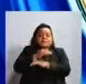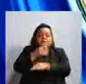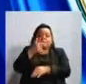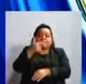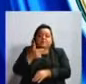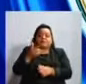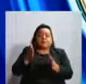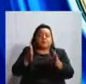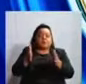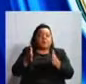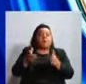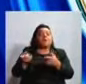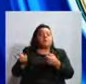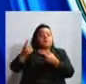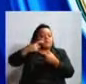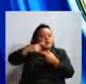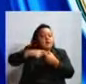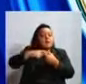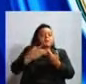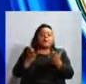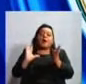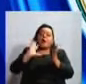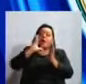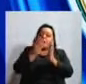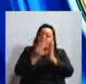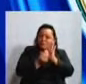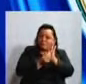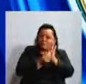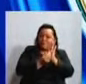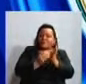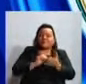bloco. A seguir voltamos com as considerações finais.